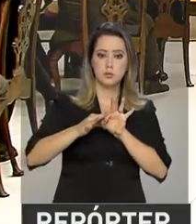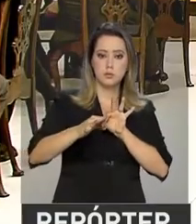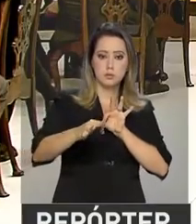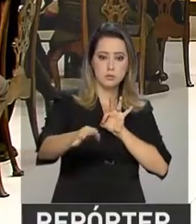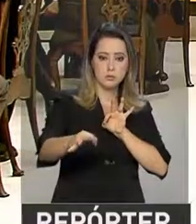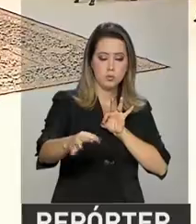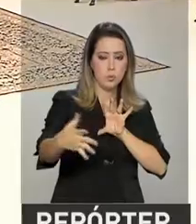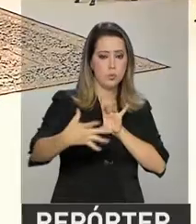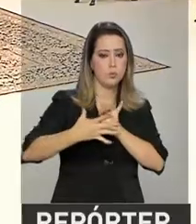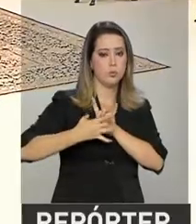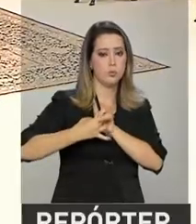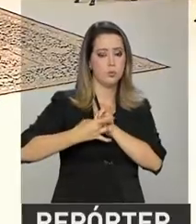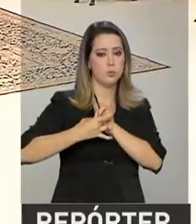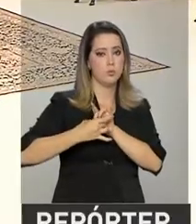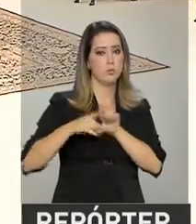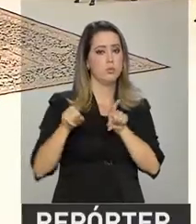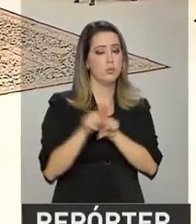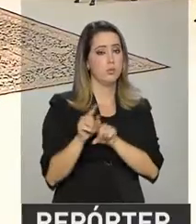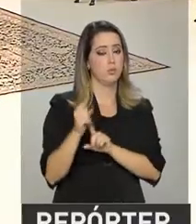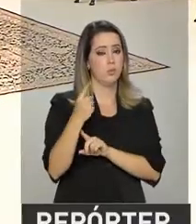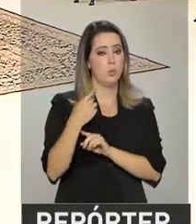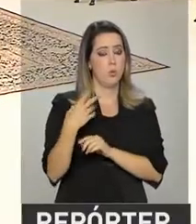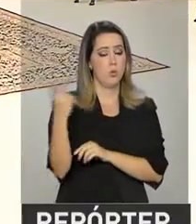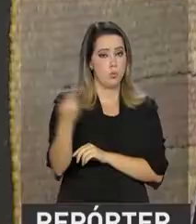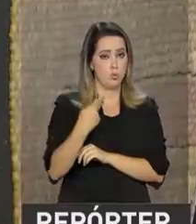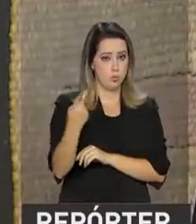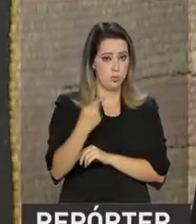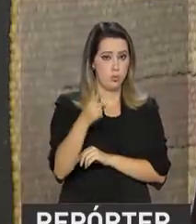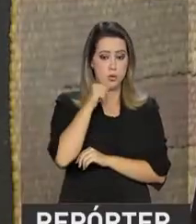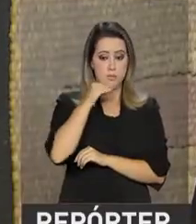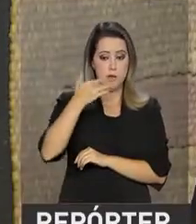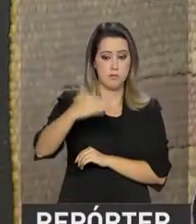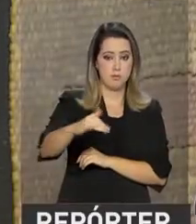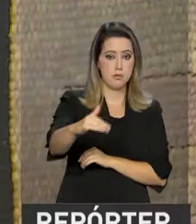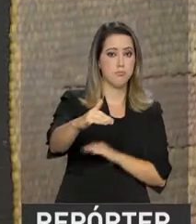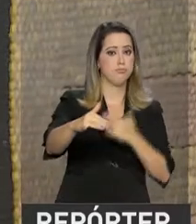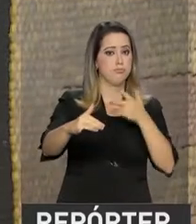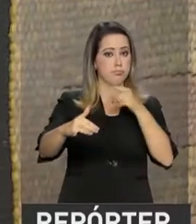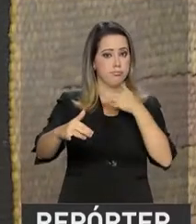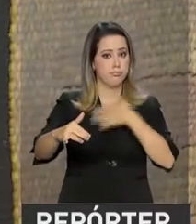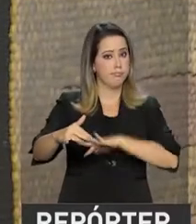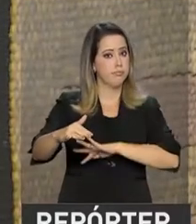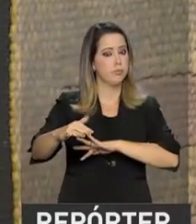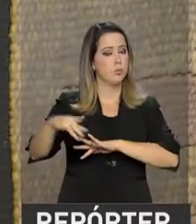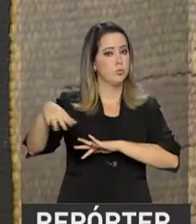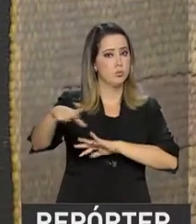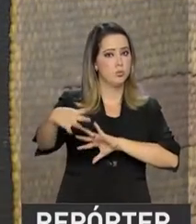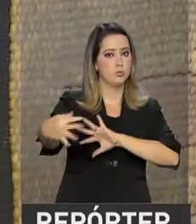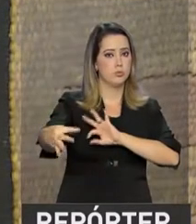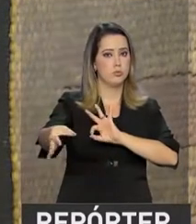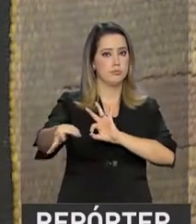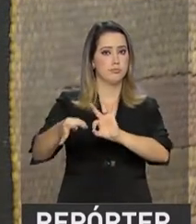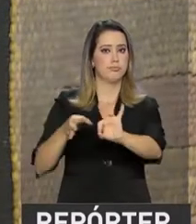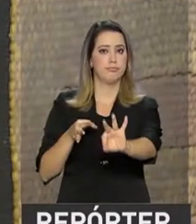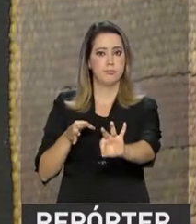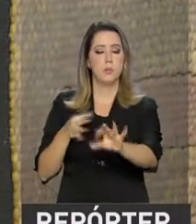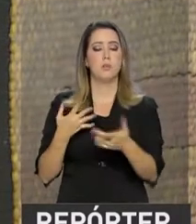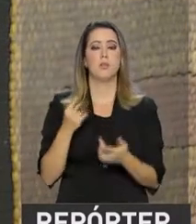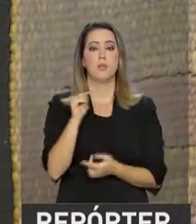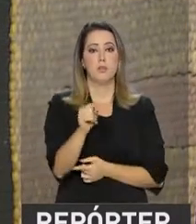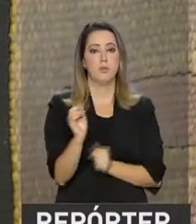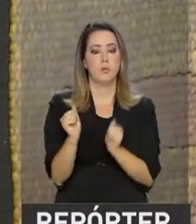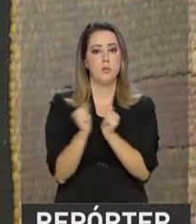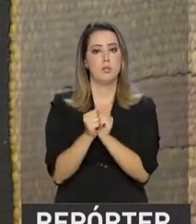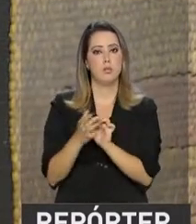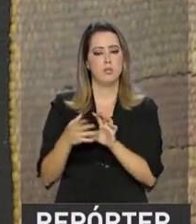central ligando os oceanos Pacífico e Atlântico. Conectar as malhas rodoviárias em nossa